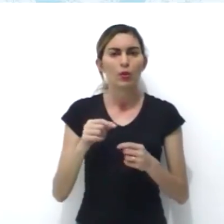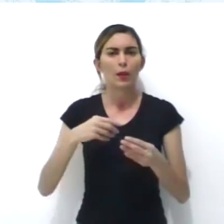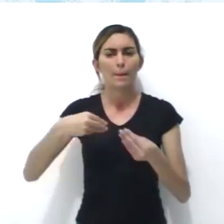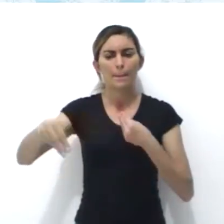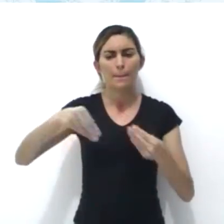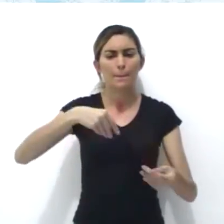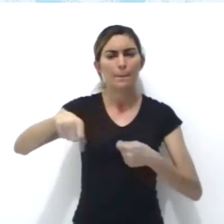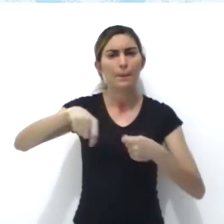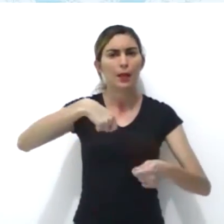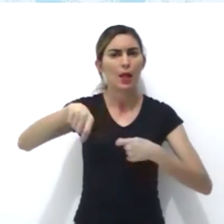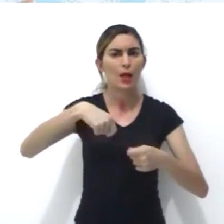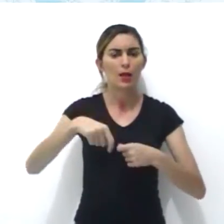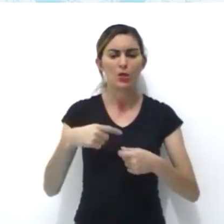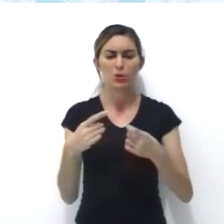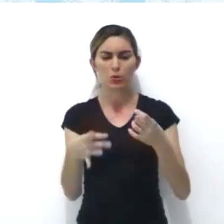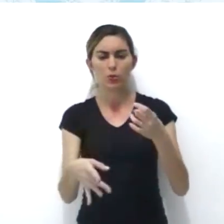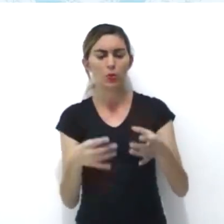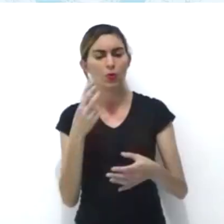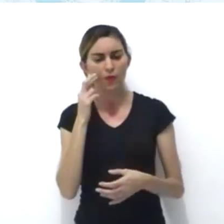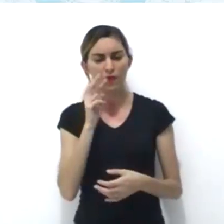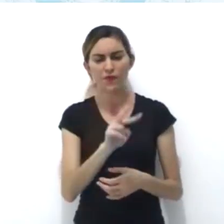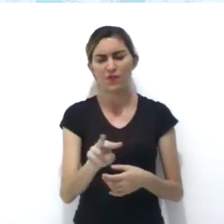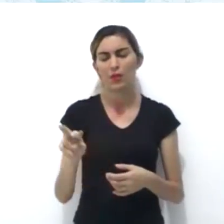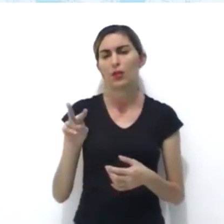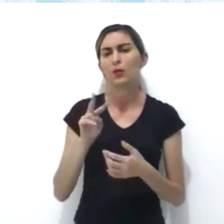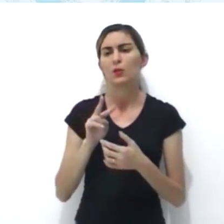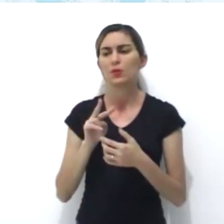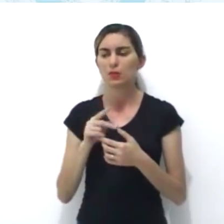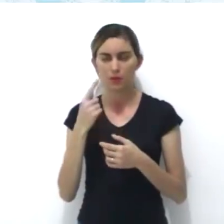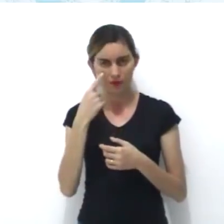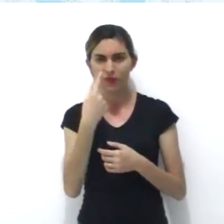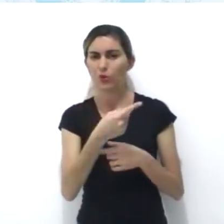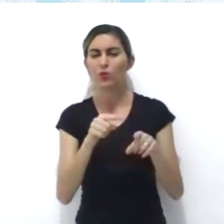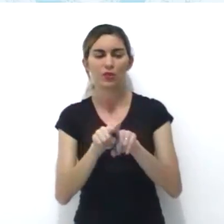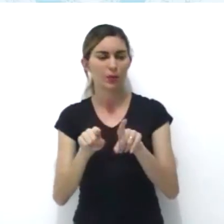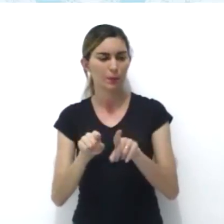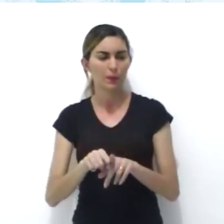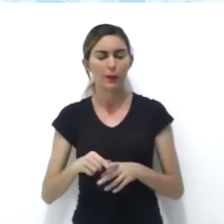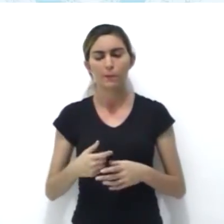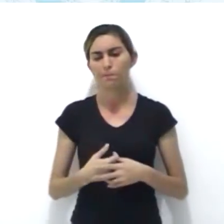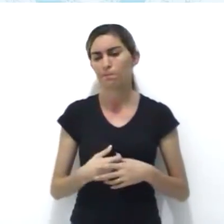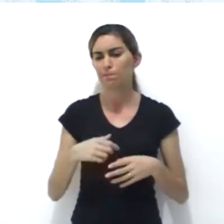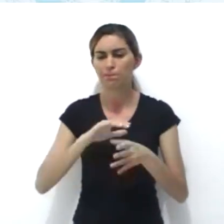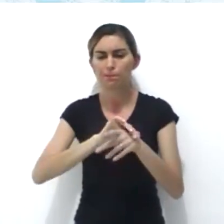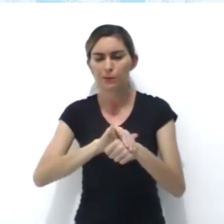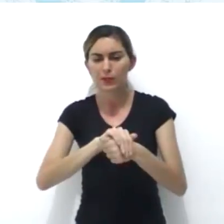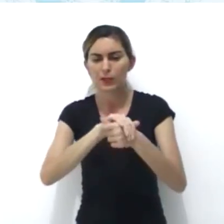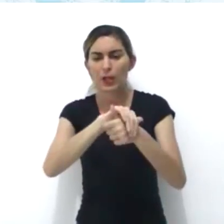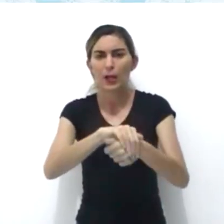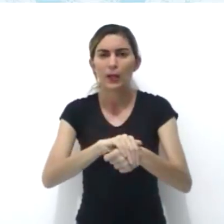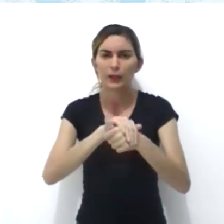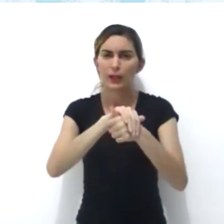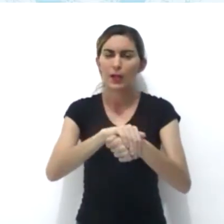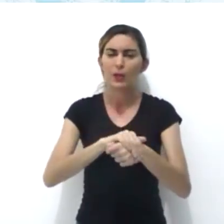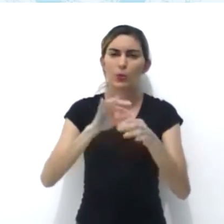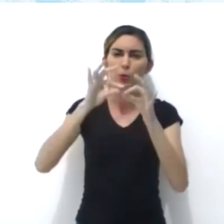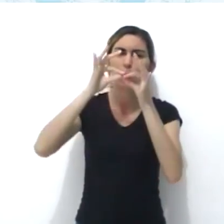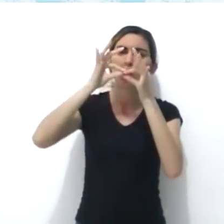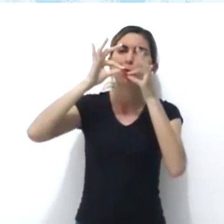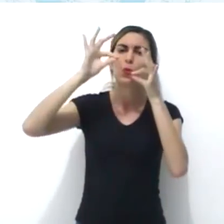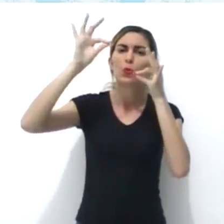dessa questão do plástico ali. Eles viram as imagens, vocês devem ter visto também, da tartaruga lá